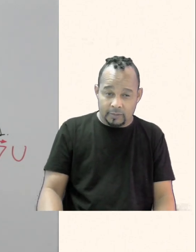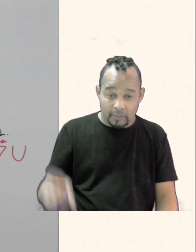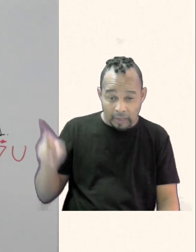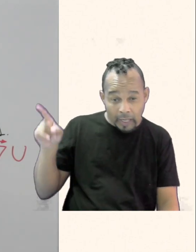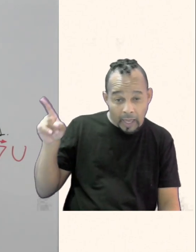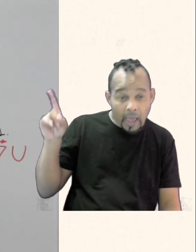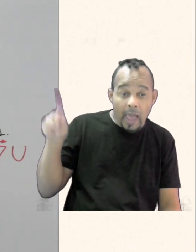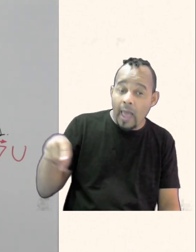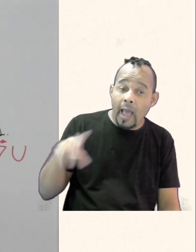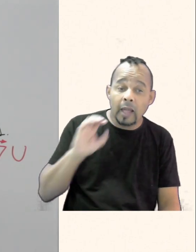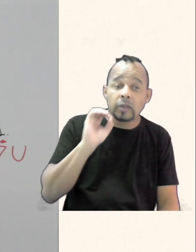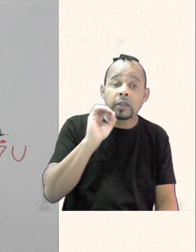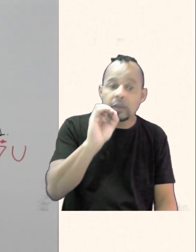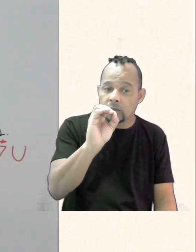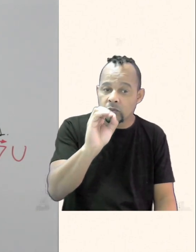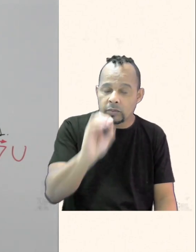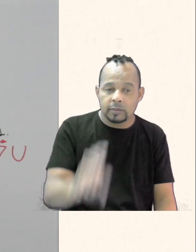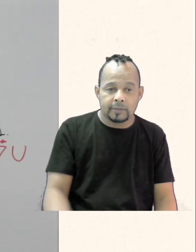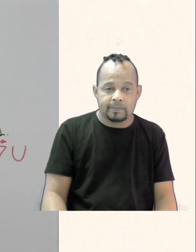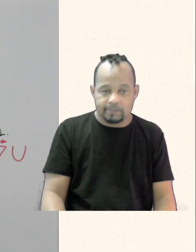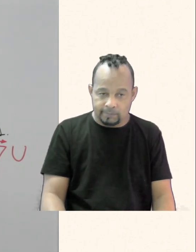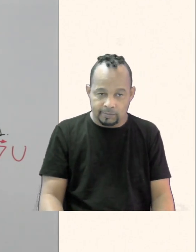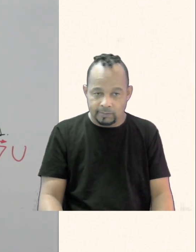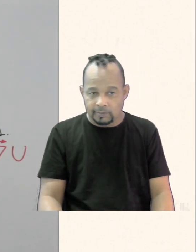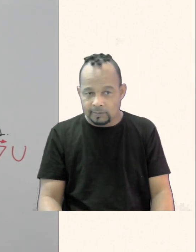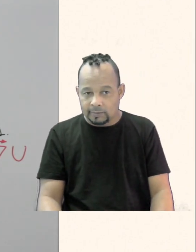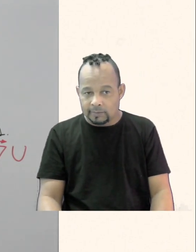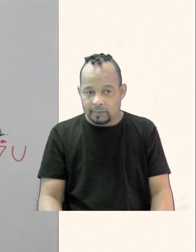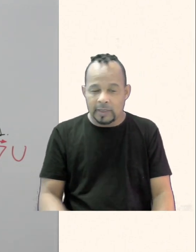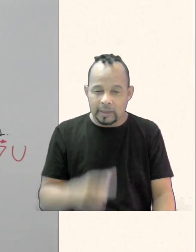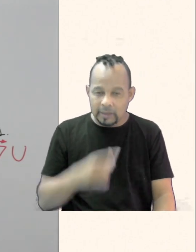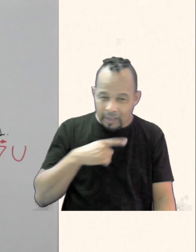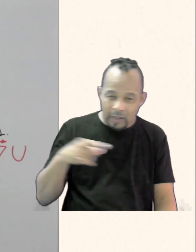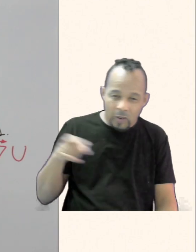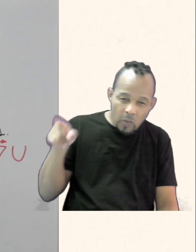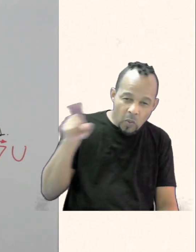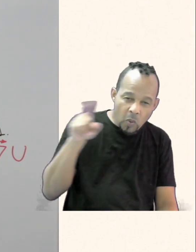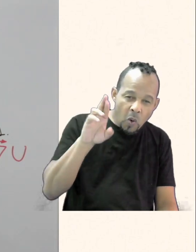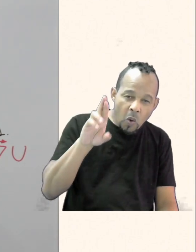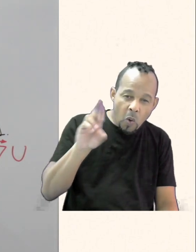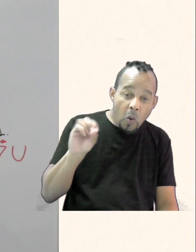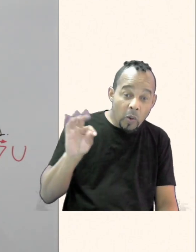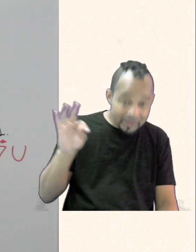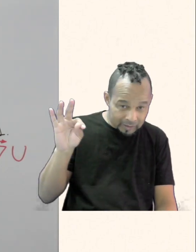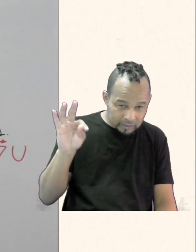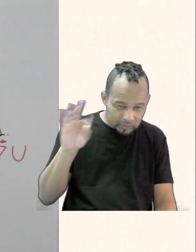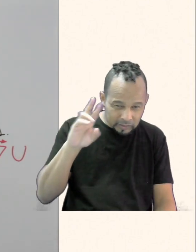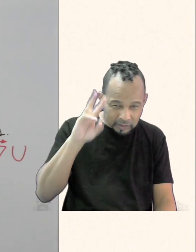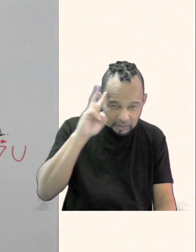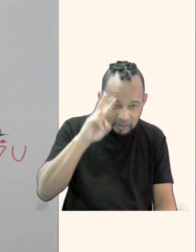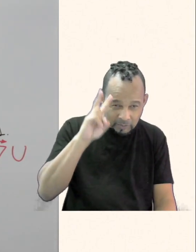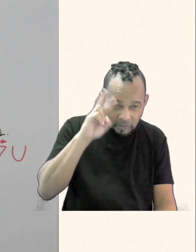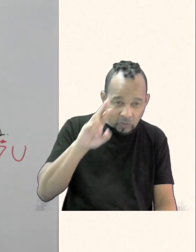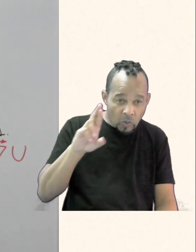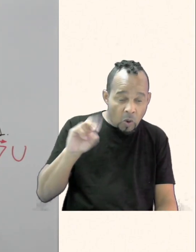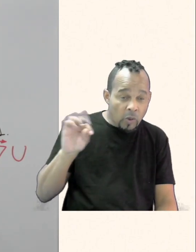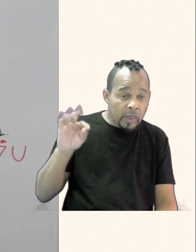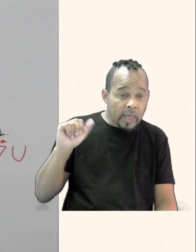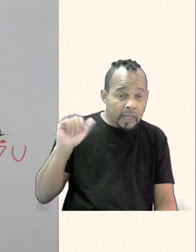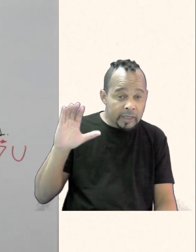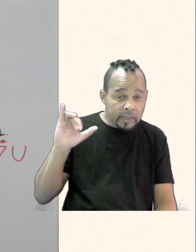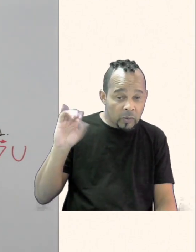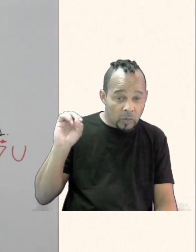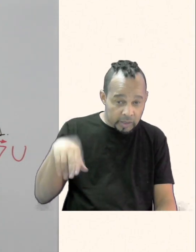Se nós tivermos forças conservativas, o rotacional desta força, o